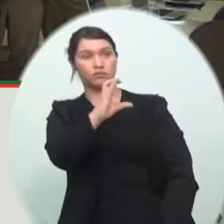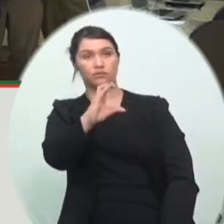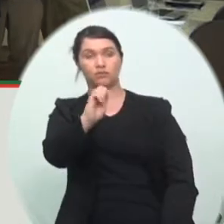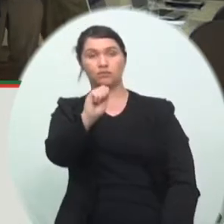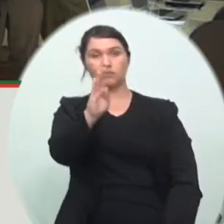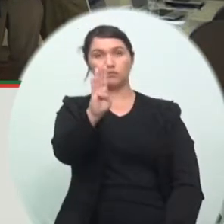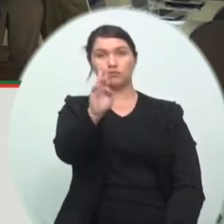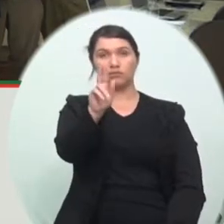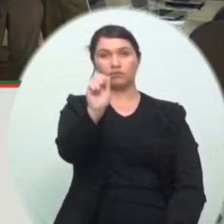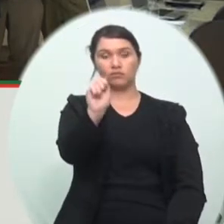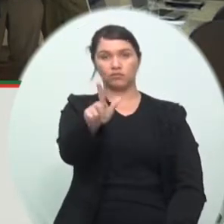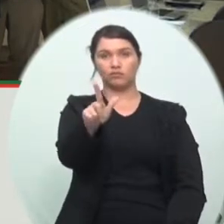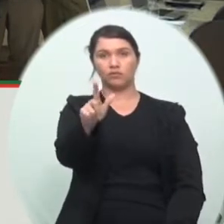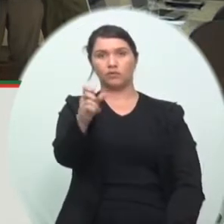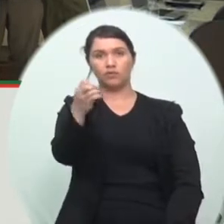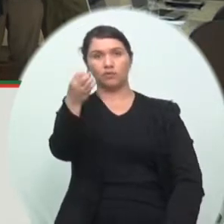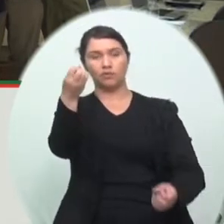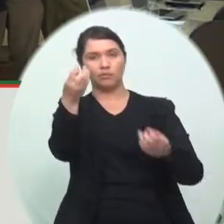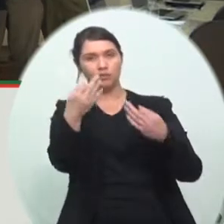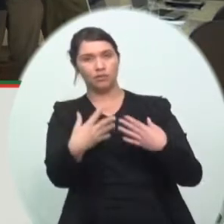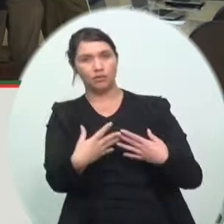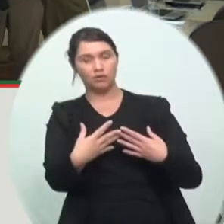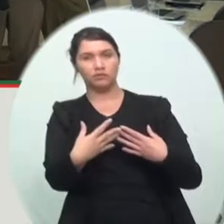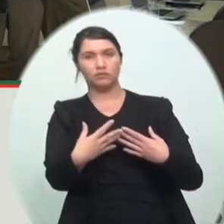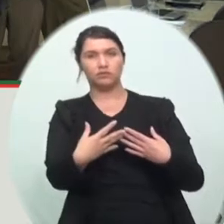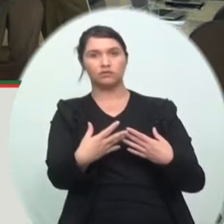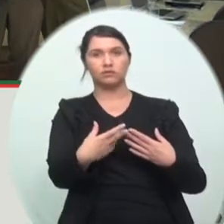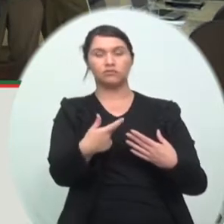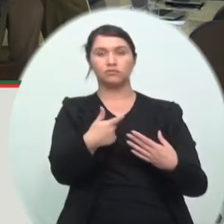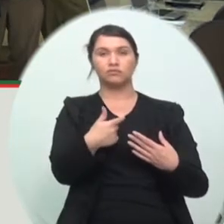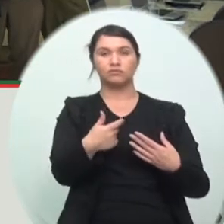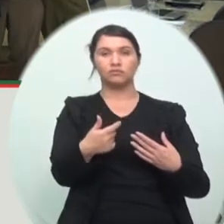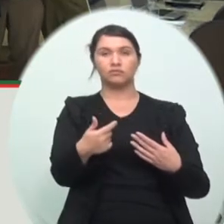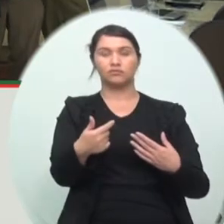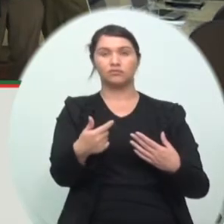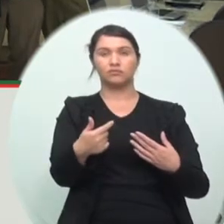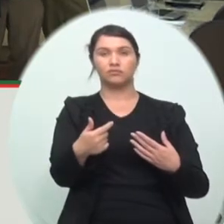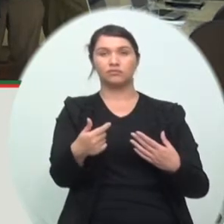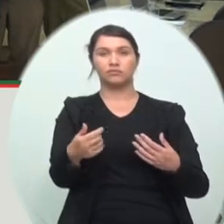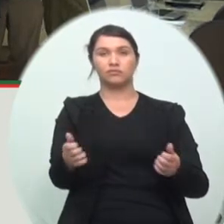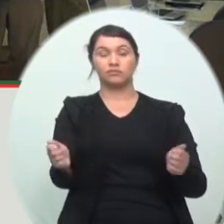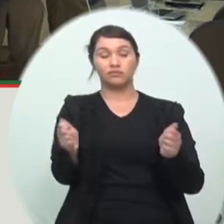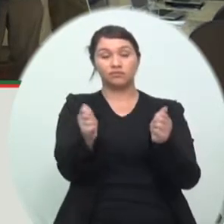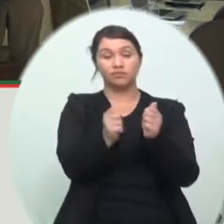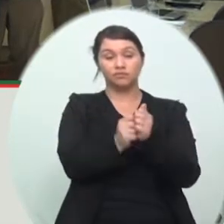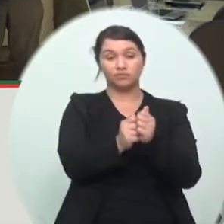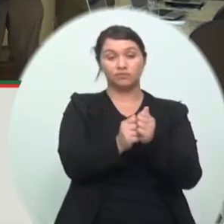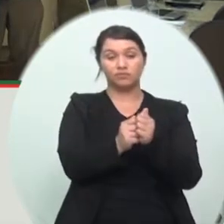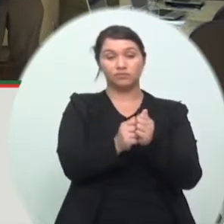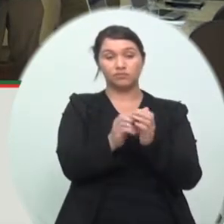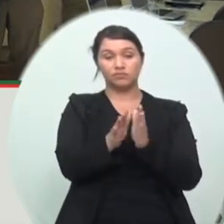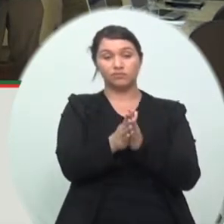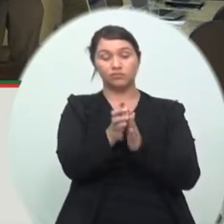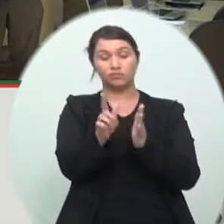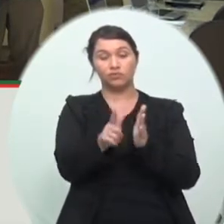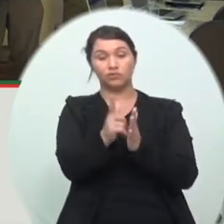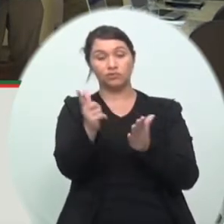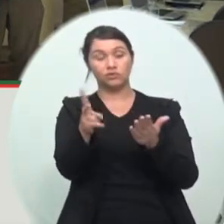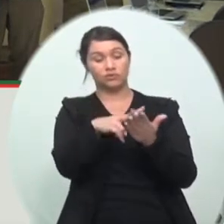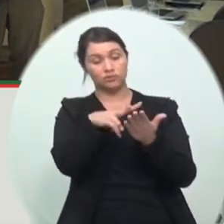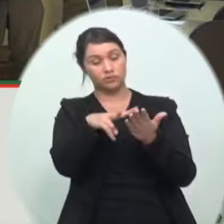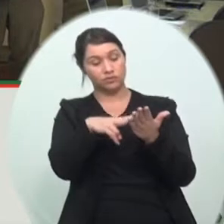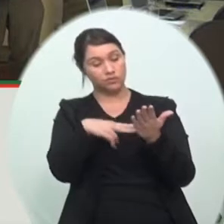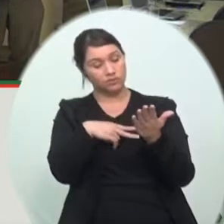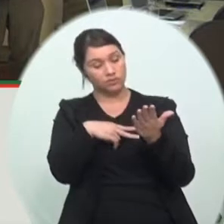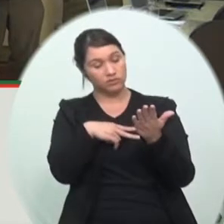estava muito íntima de um livro que eu lia constantemente, que era intolerância zero, policiamento